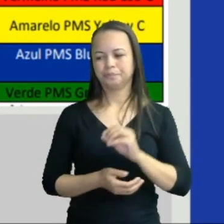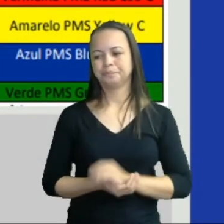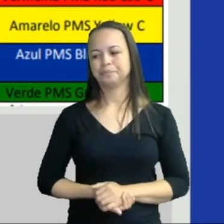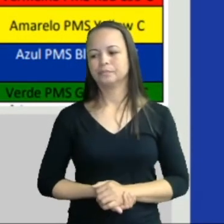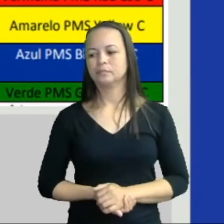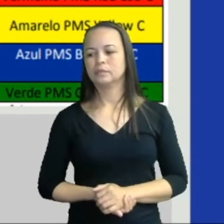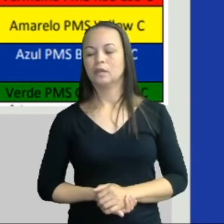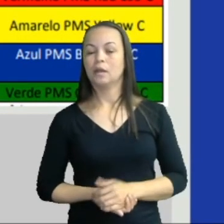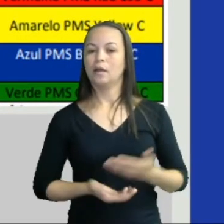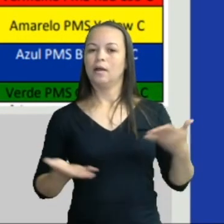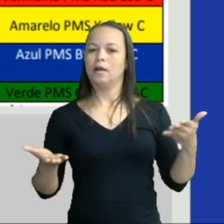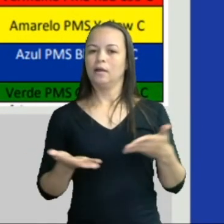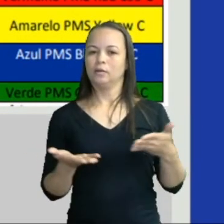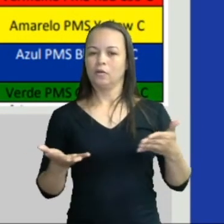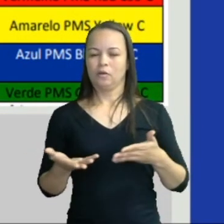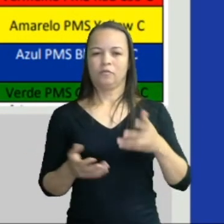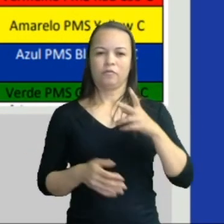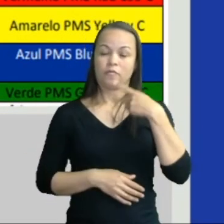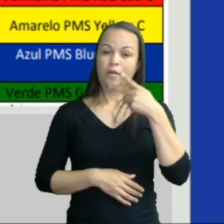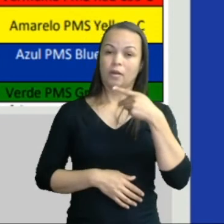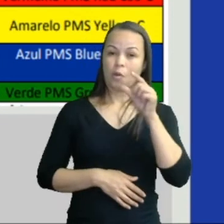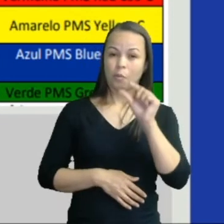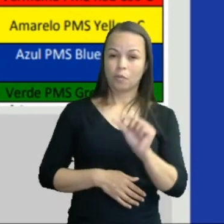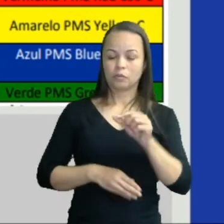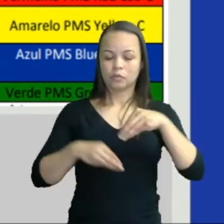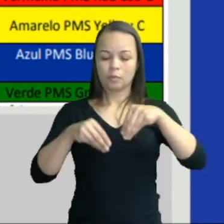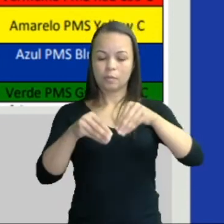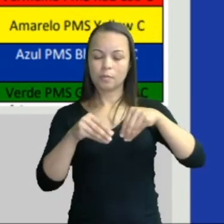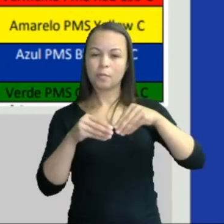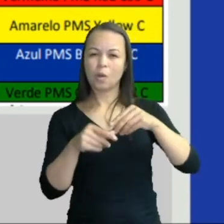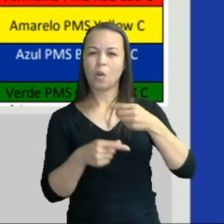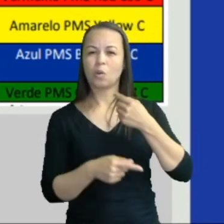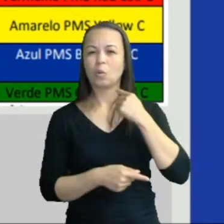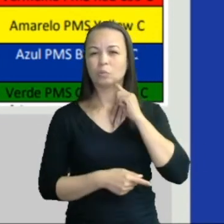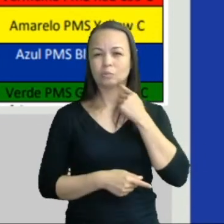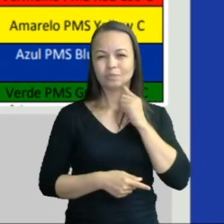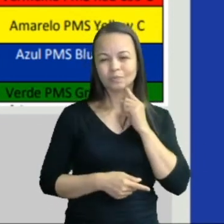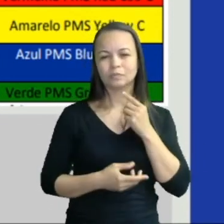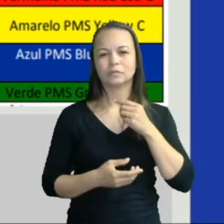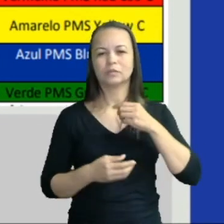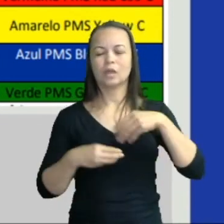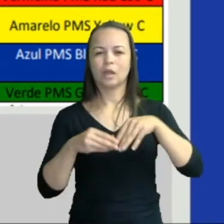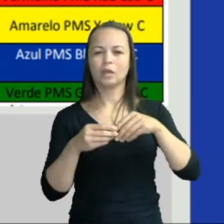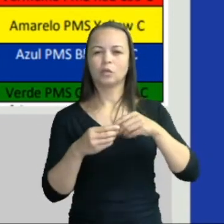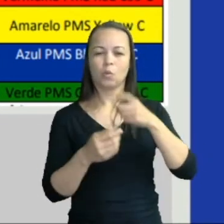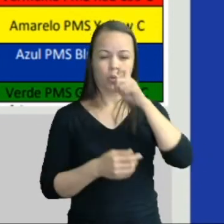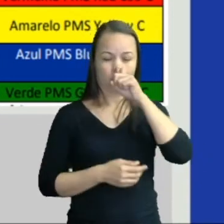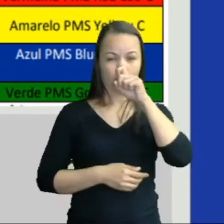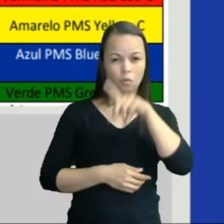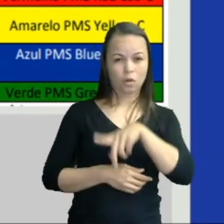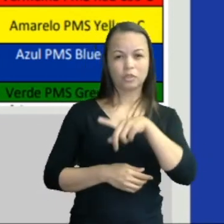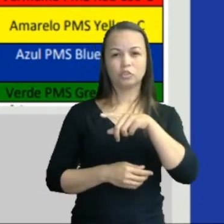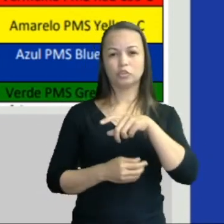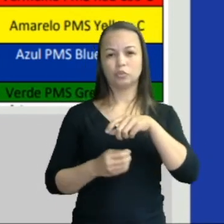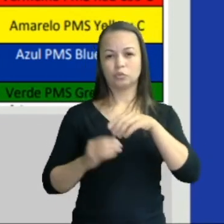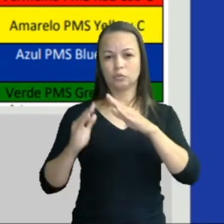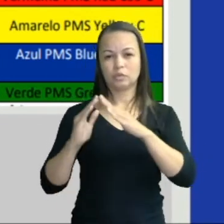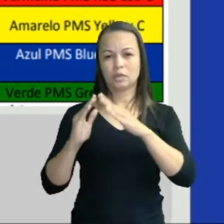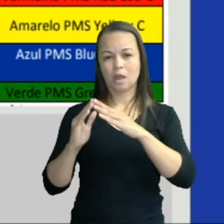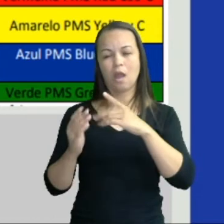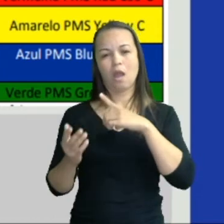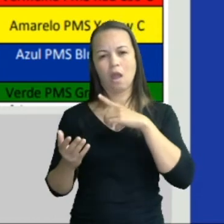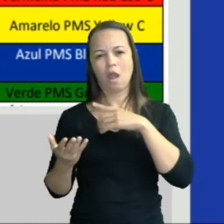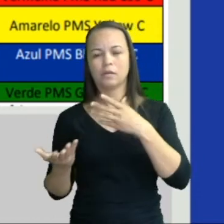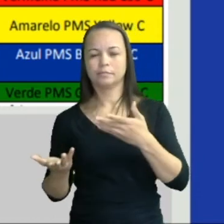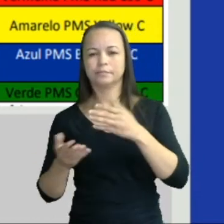Agora vamos falar um pouco sobre a poluição do solo. Poluição do solo por lixo doméstico. Poluição do